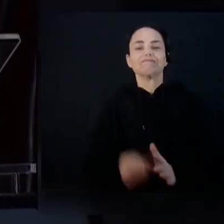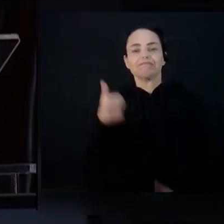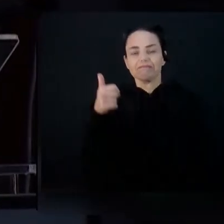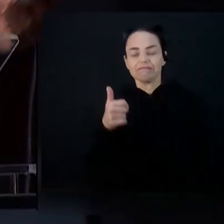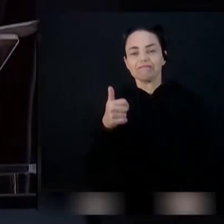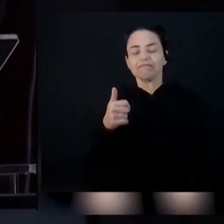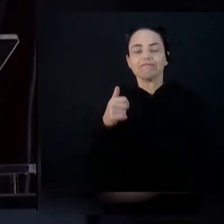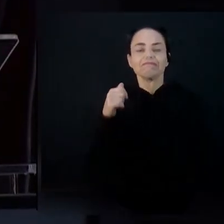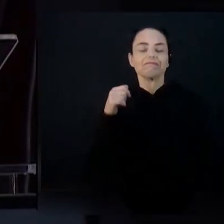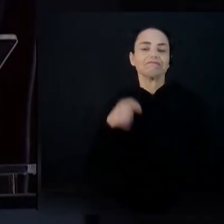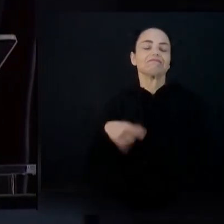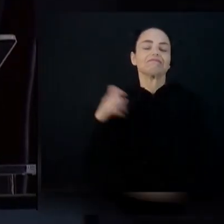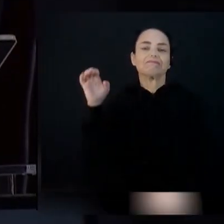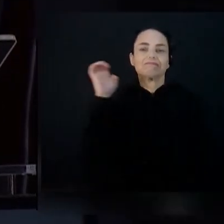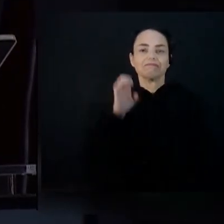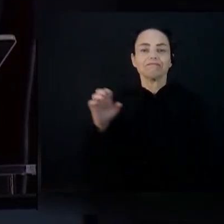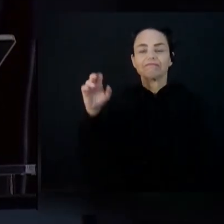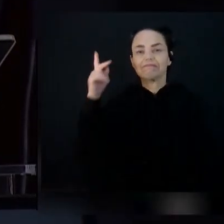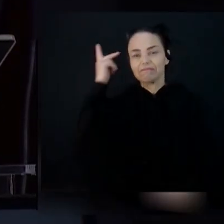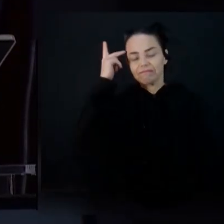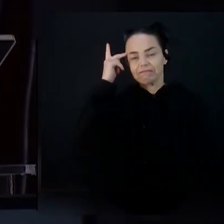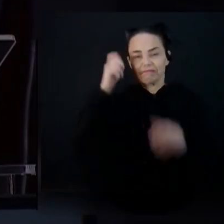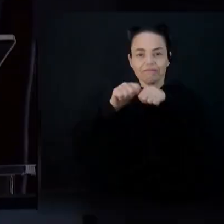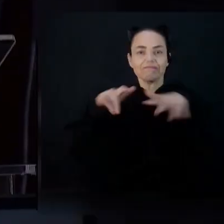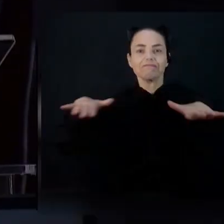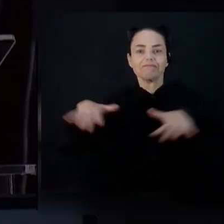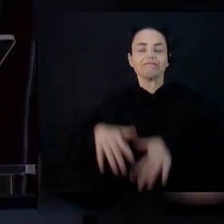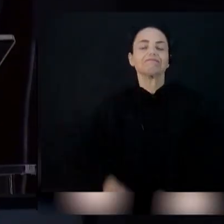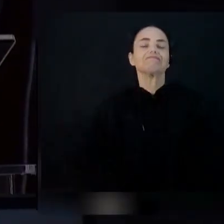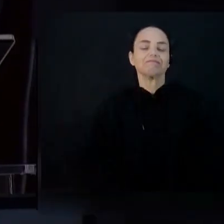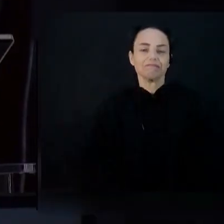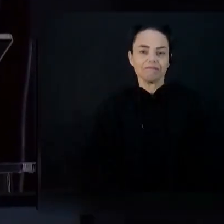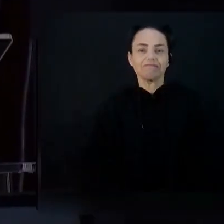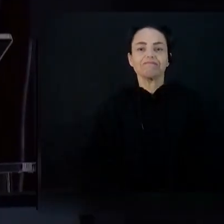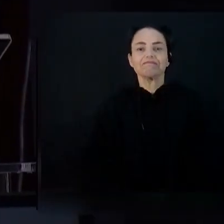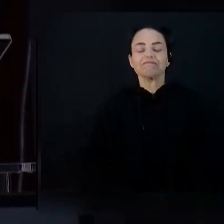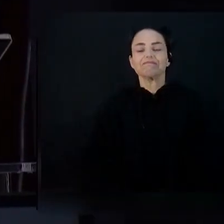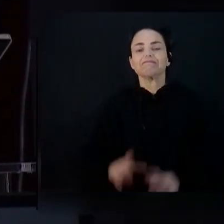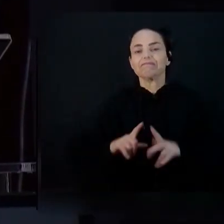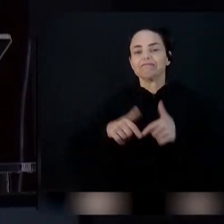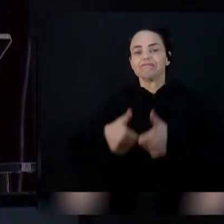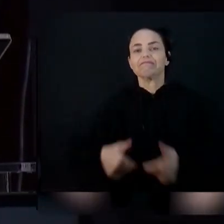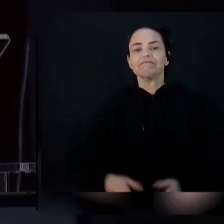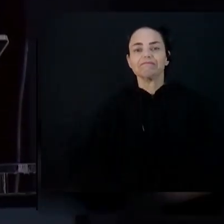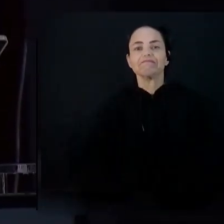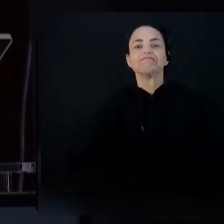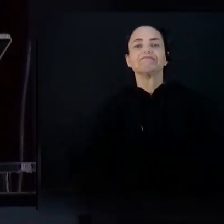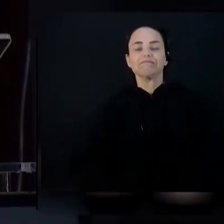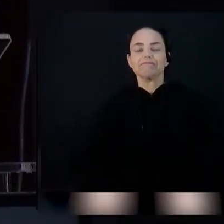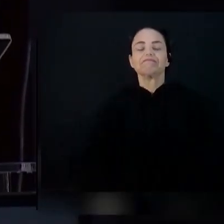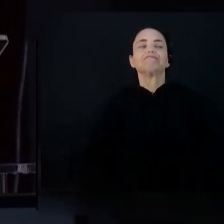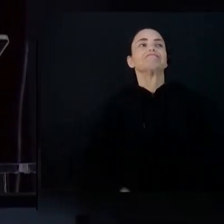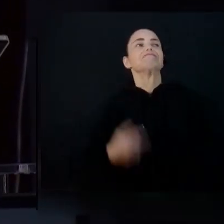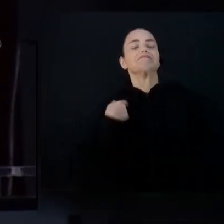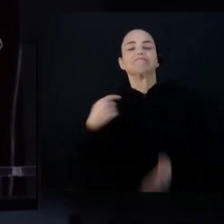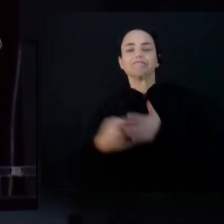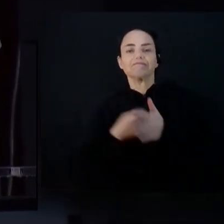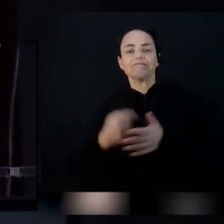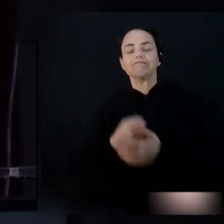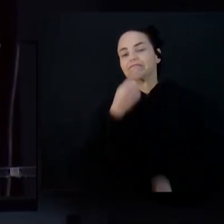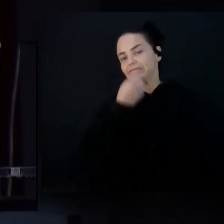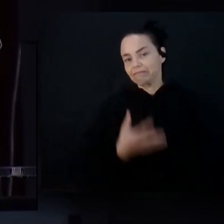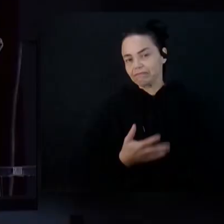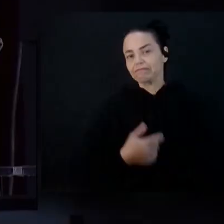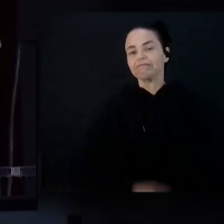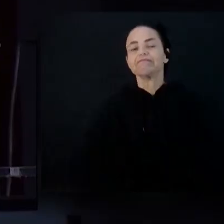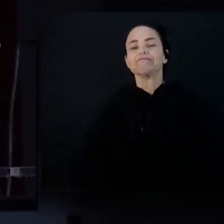Paulo, depois se espalhou por iniciativa, questionamento, no bom sentido, do Sim